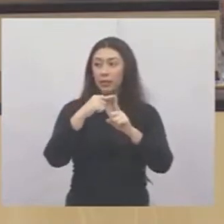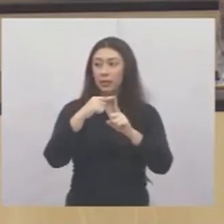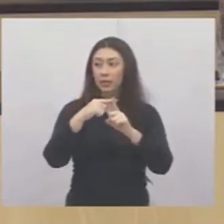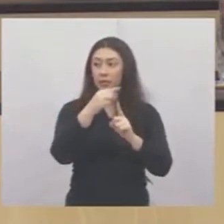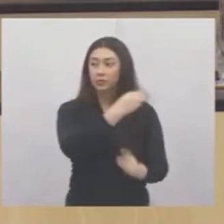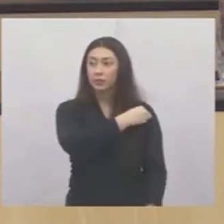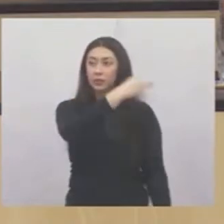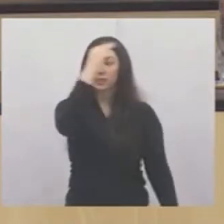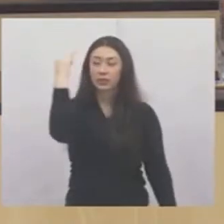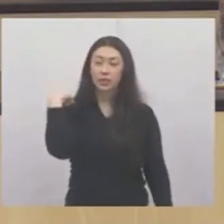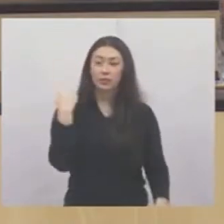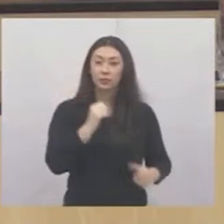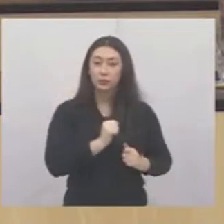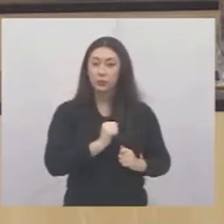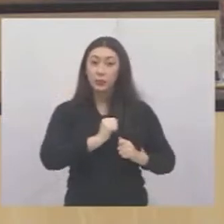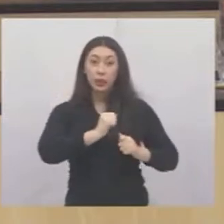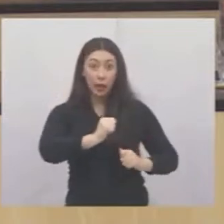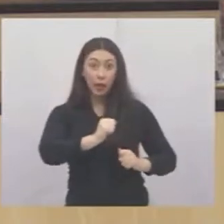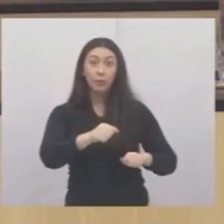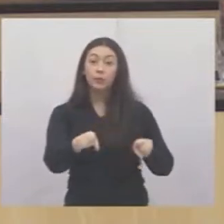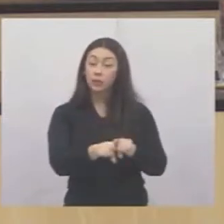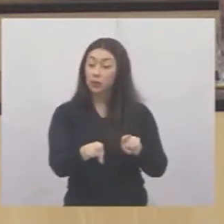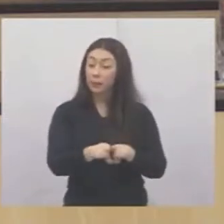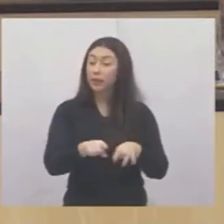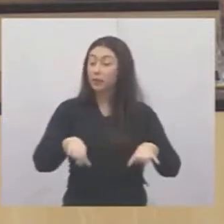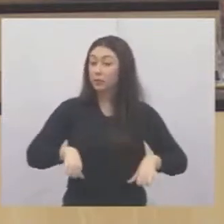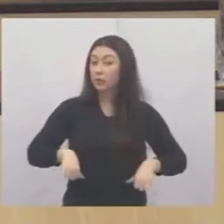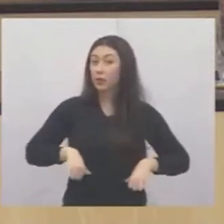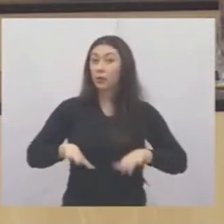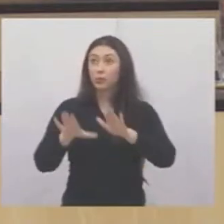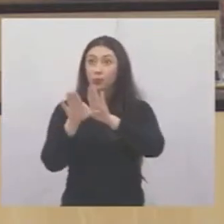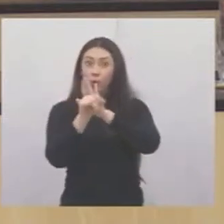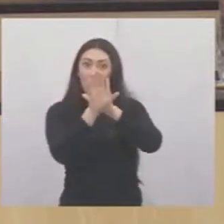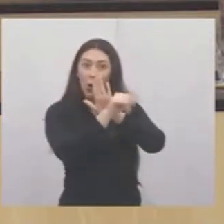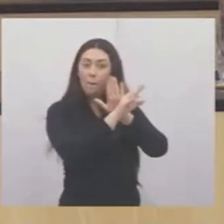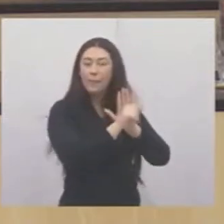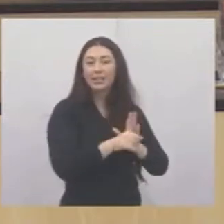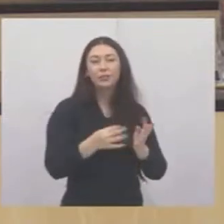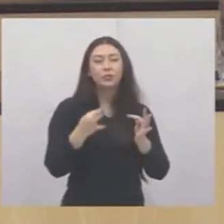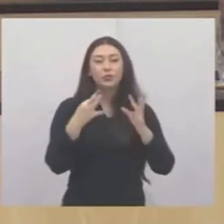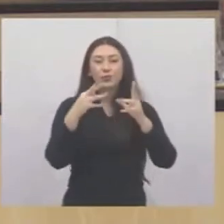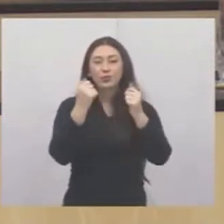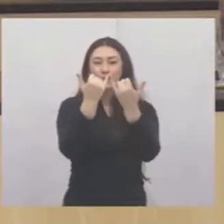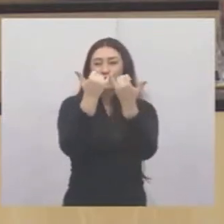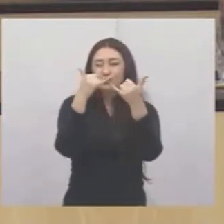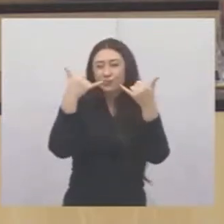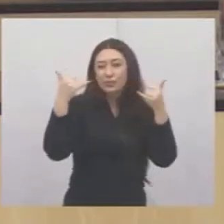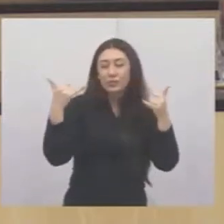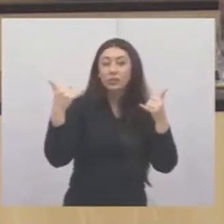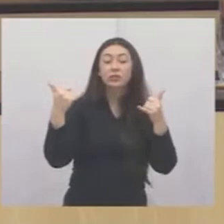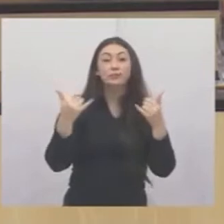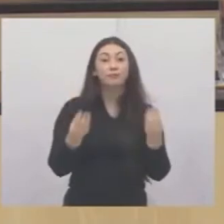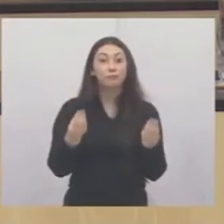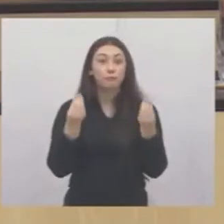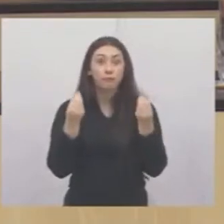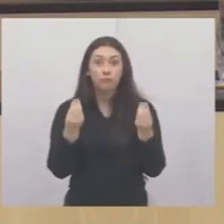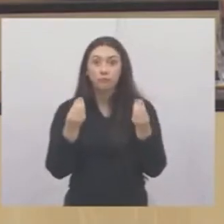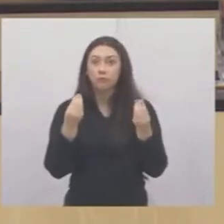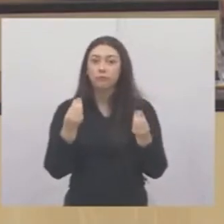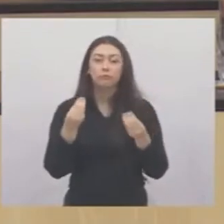furto também de toda a sua rede de energia elétrica da igreja. A que